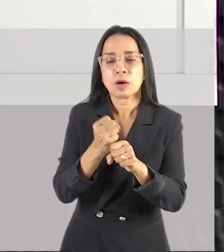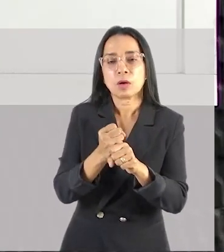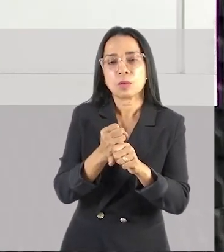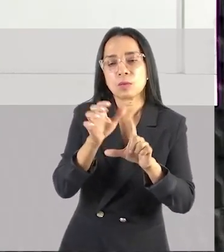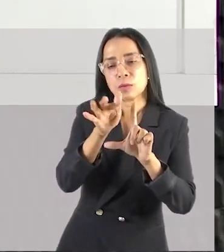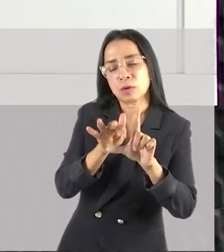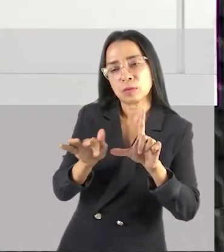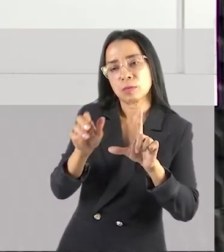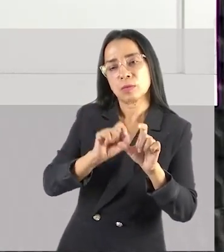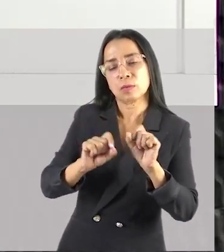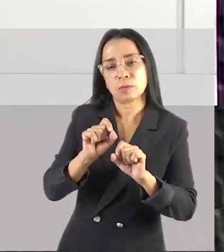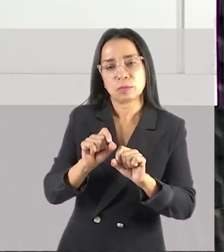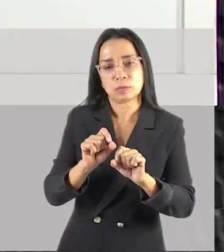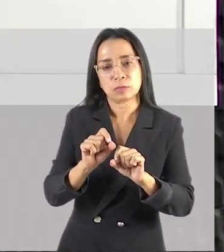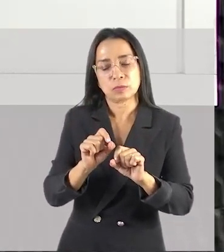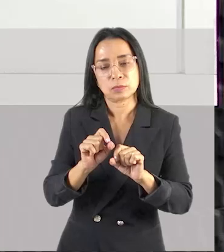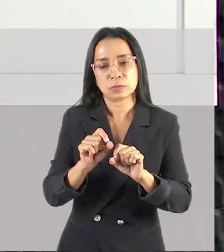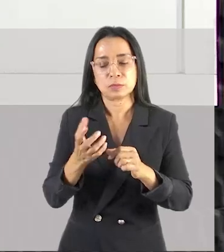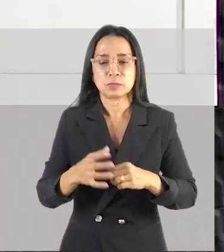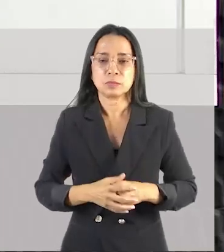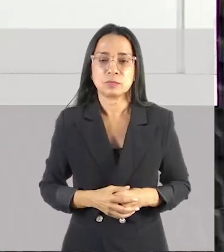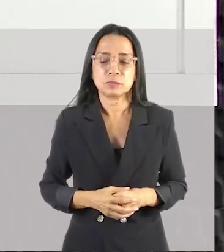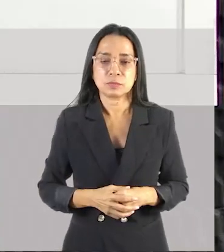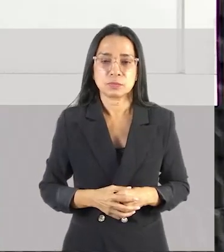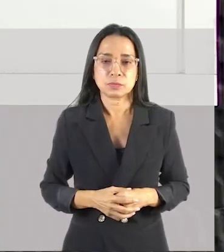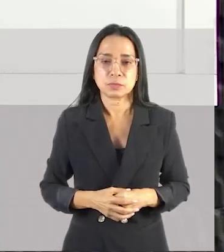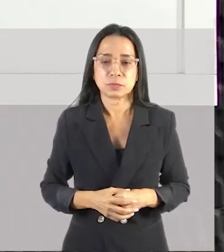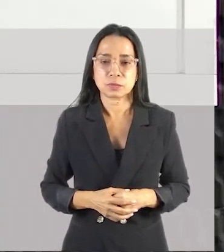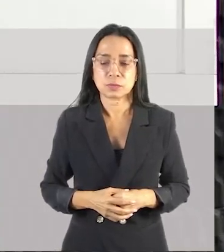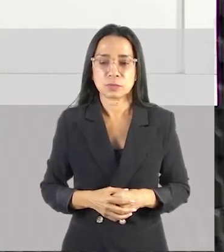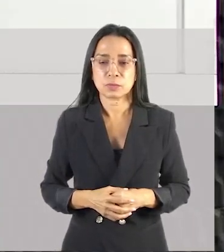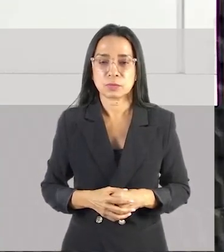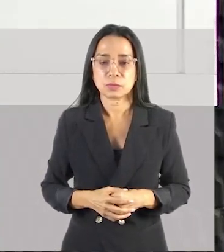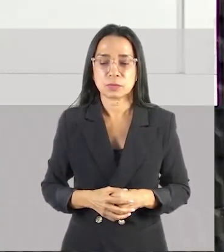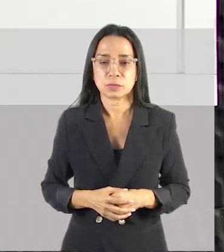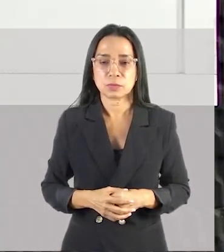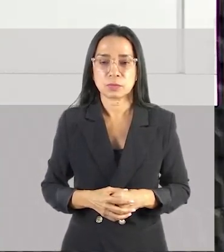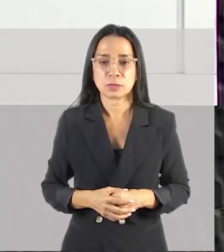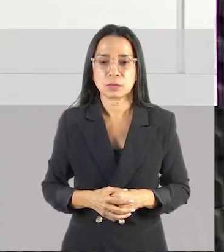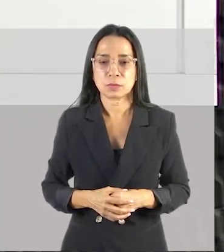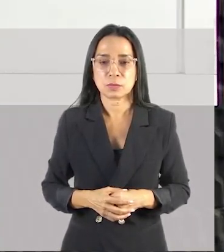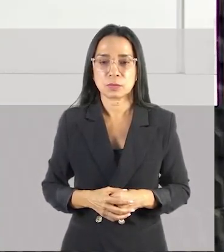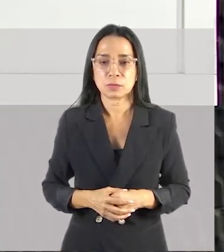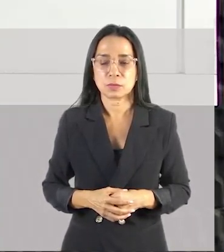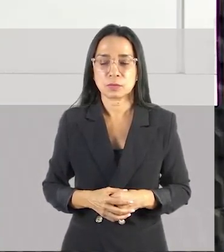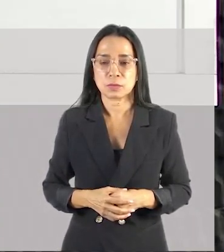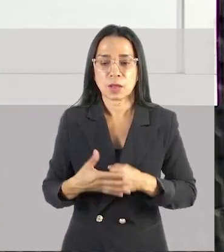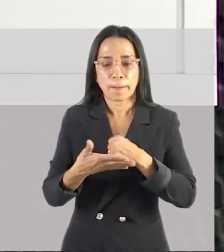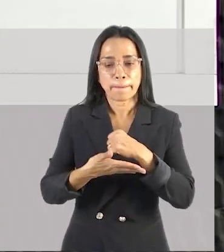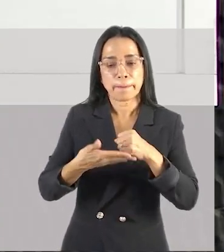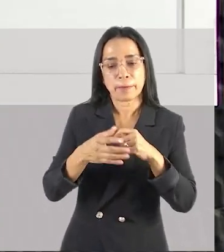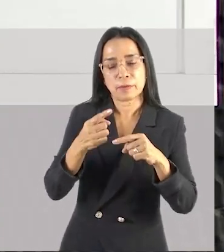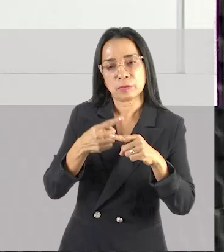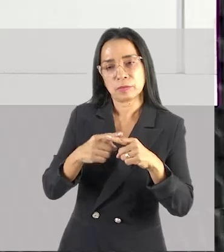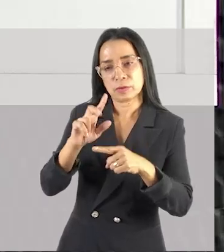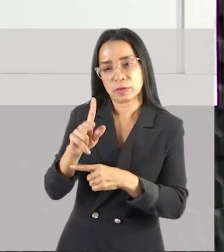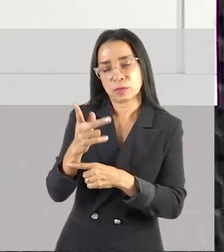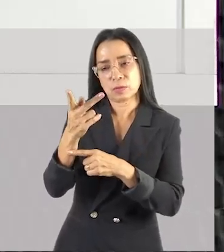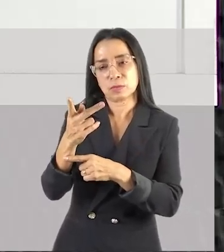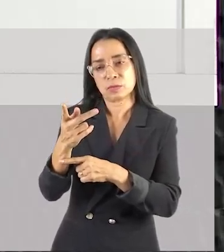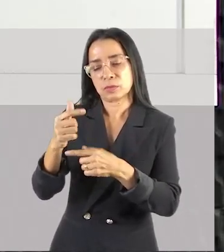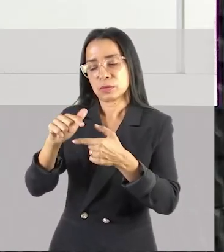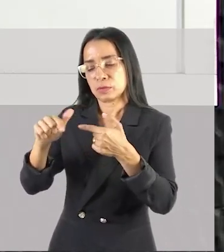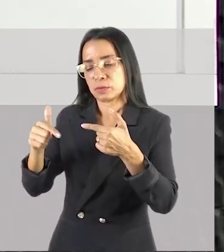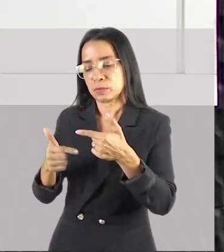geral de um triângulo, né? A gente falou aqui bastante de triângulo equilátero, mas um triângulo normal. É base vezes a altura dividido por 2.